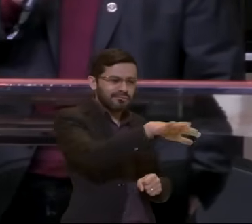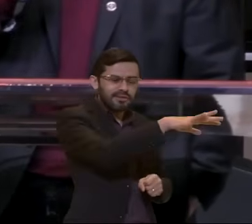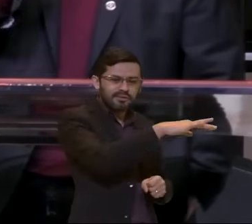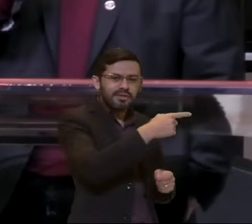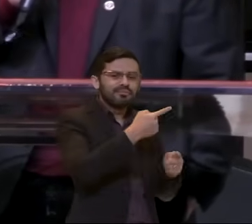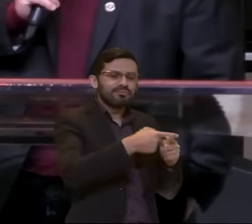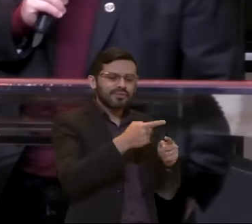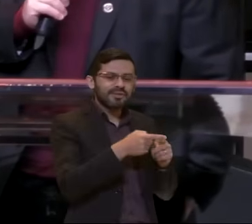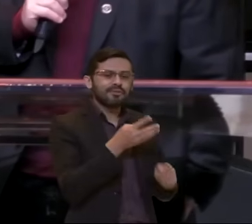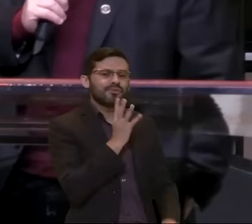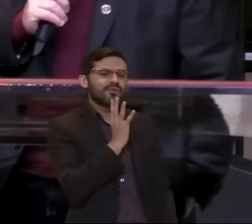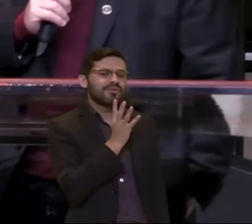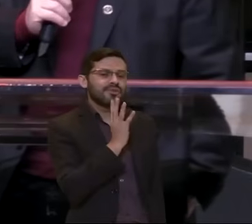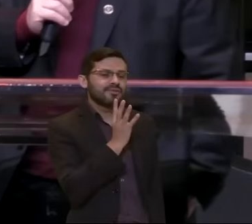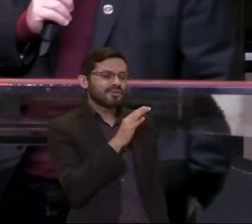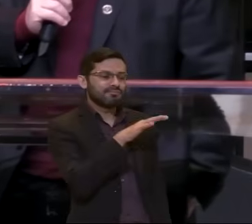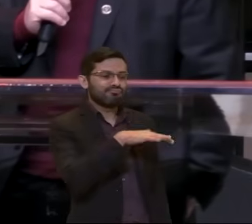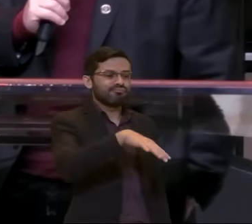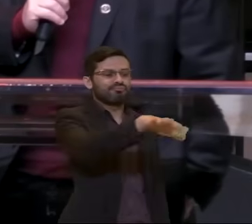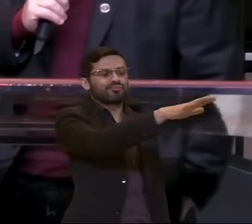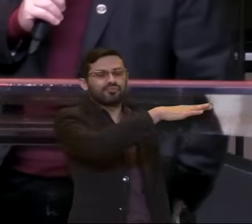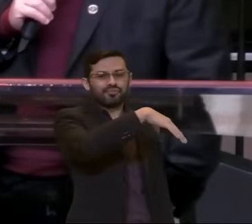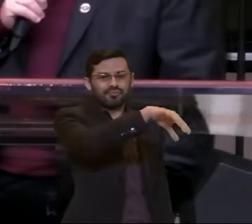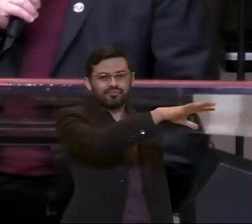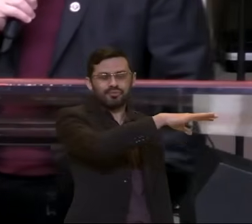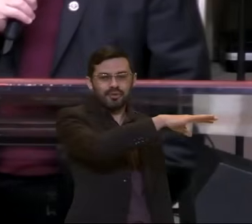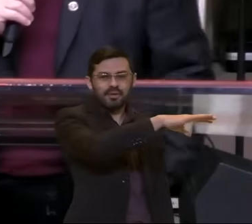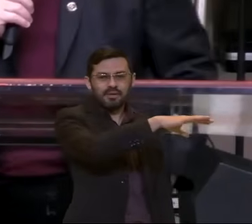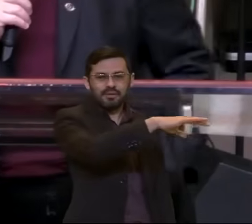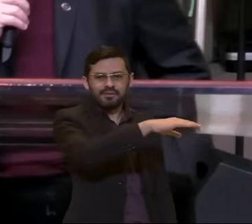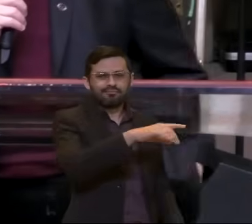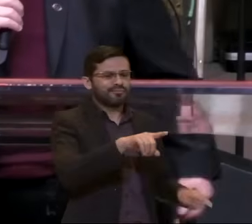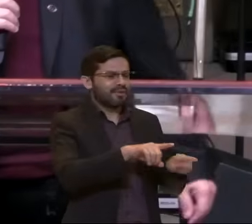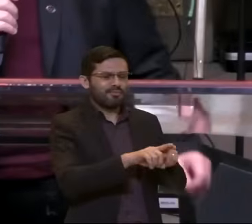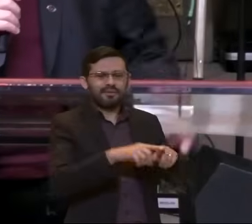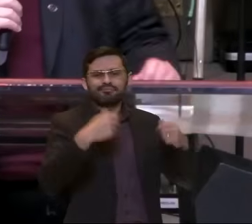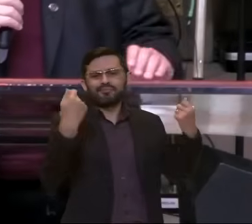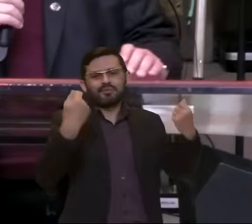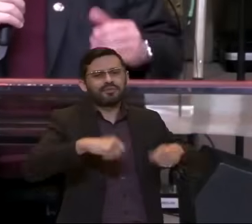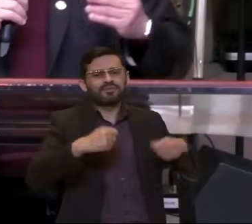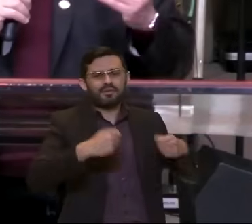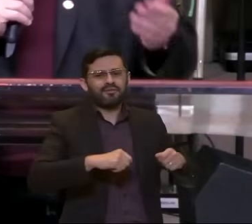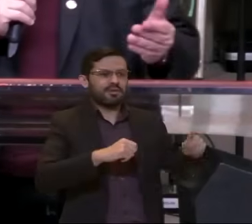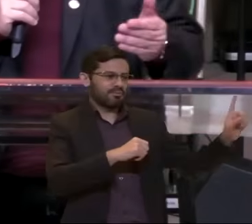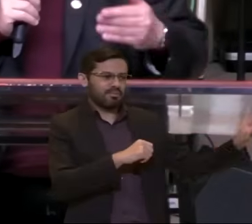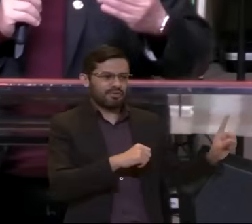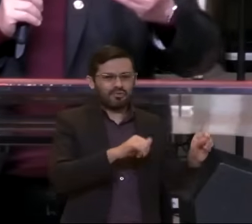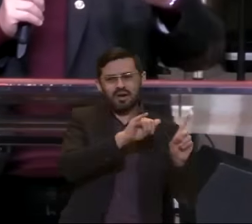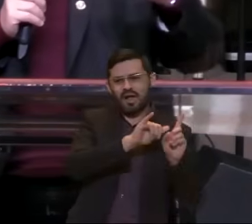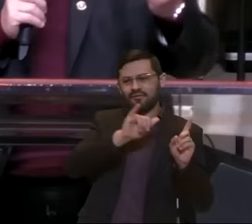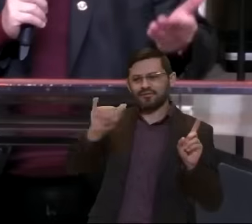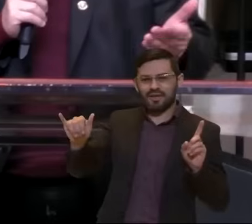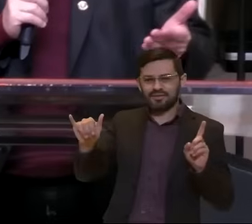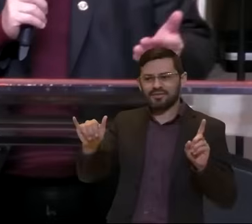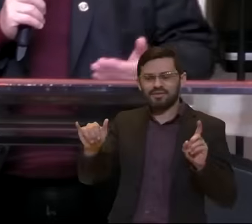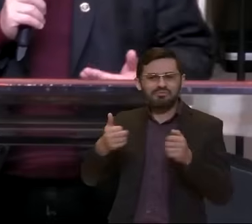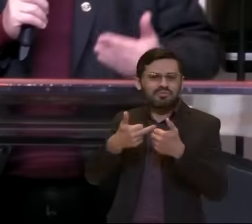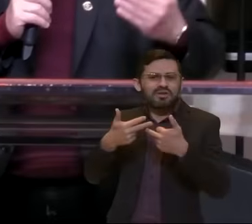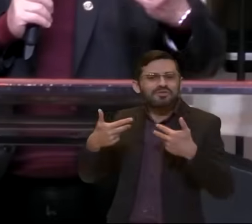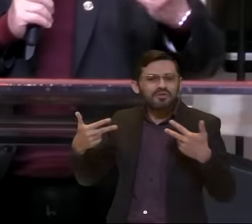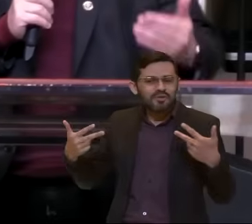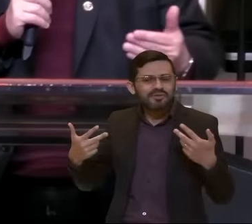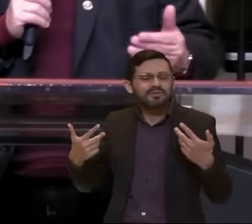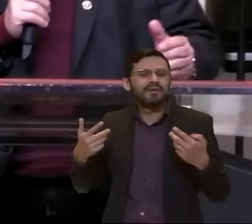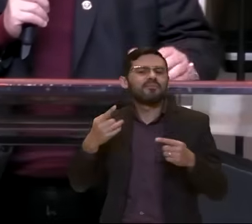porque conhecia a todos, e não precisava que alguém lhe desse testemunho